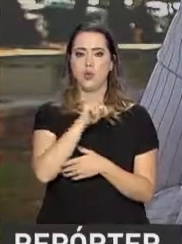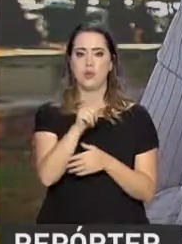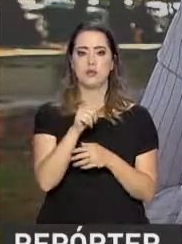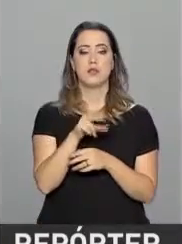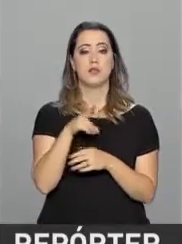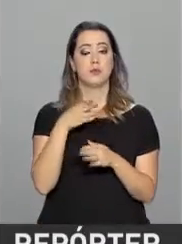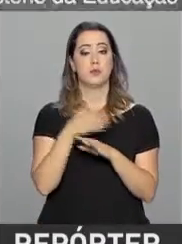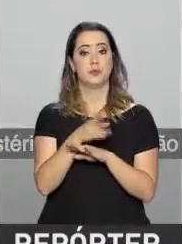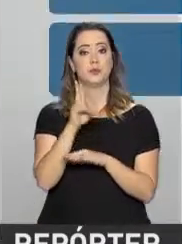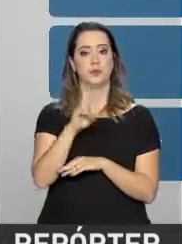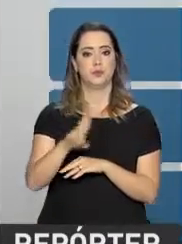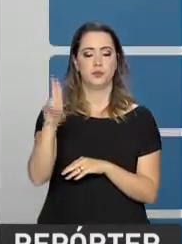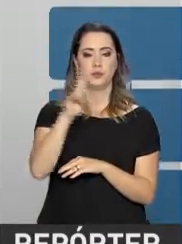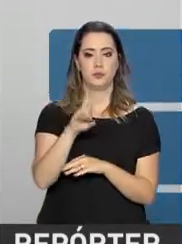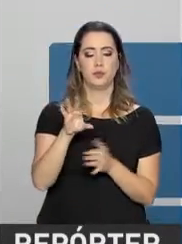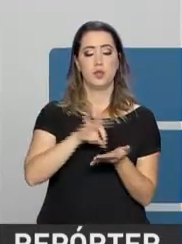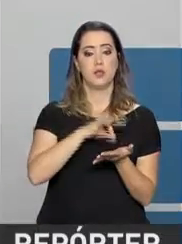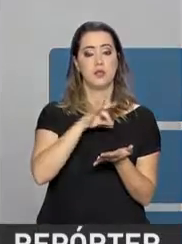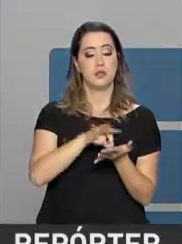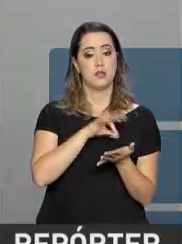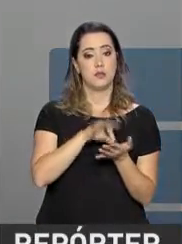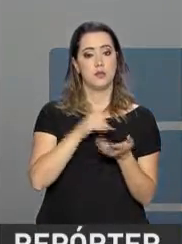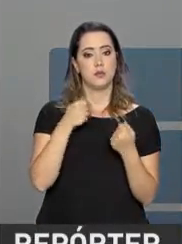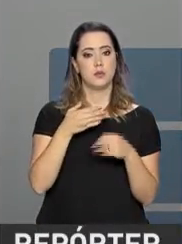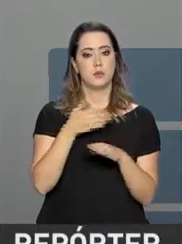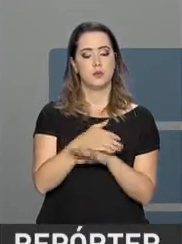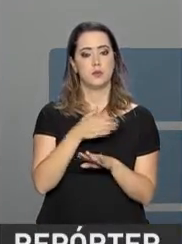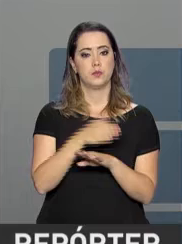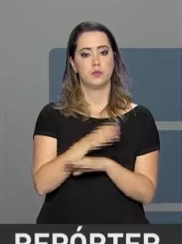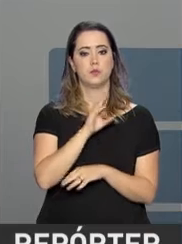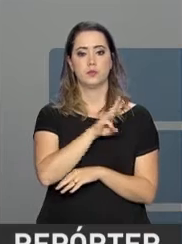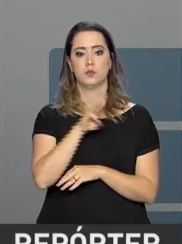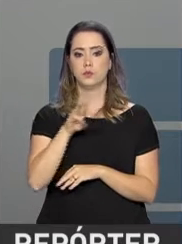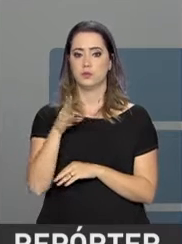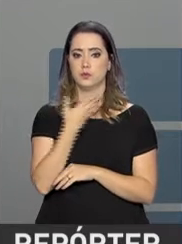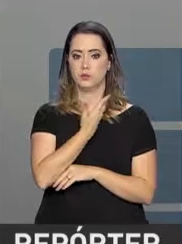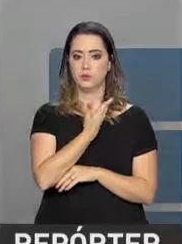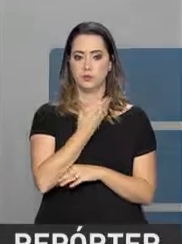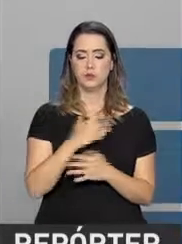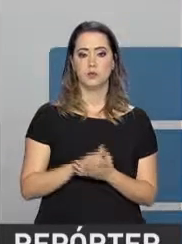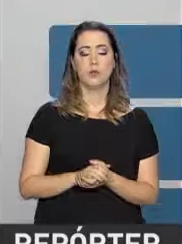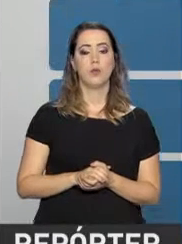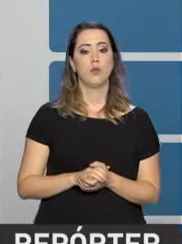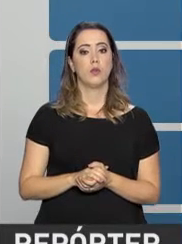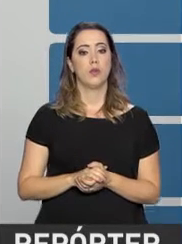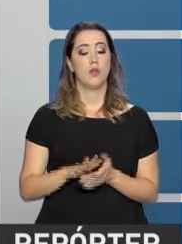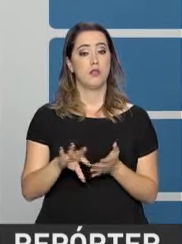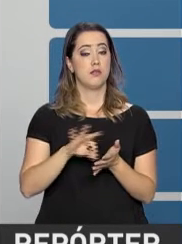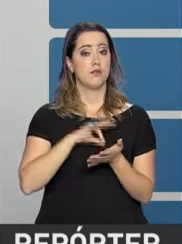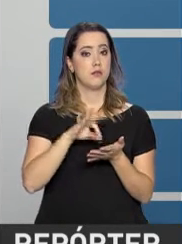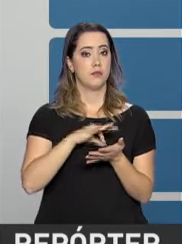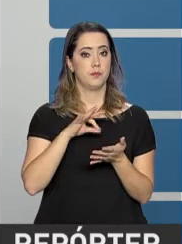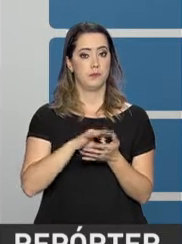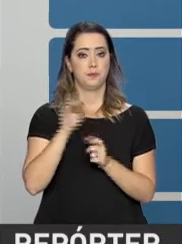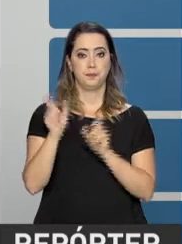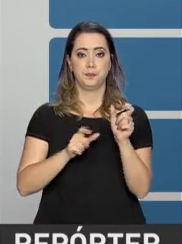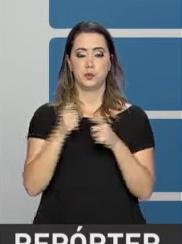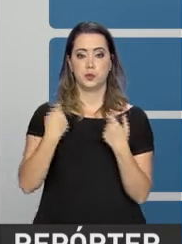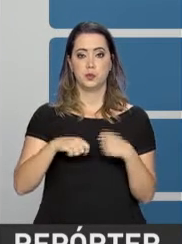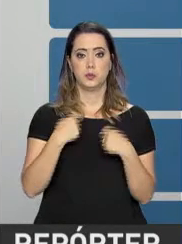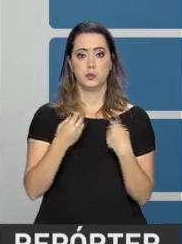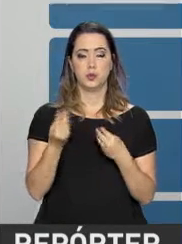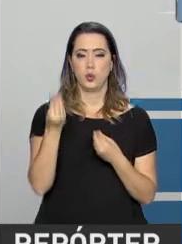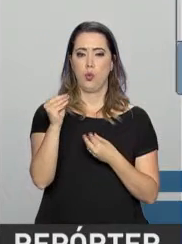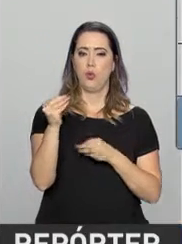universidade para se inscrever é preciso acessar a página do participante na internet no processo de inscrição o candidato precisa